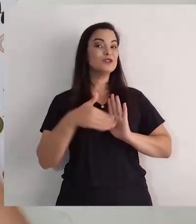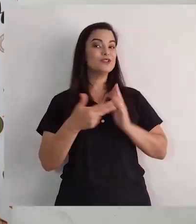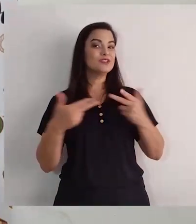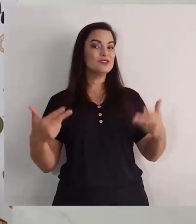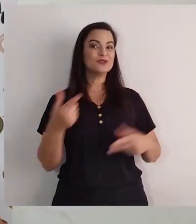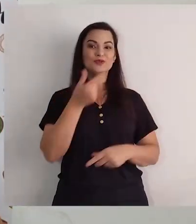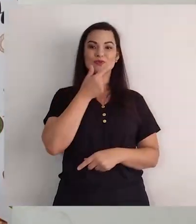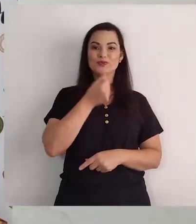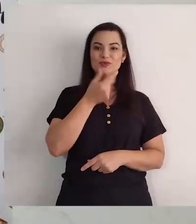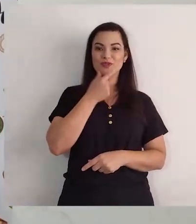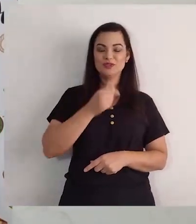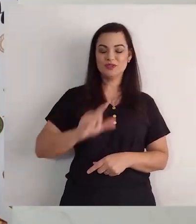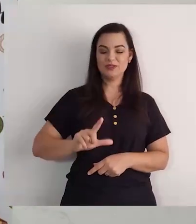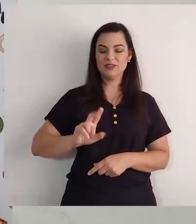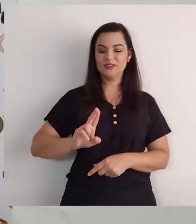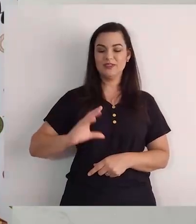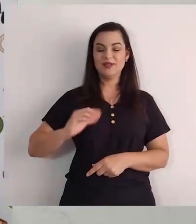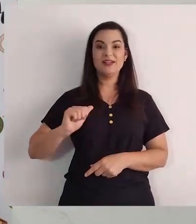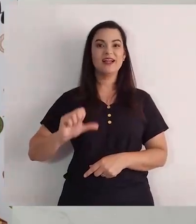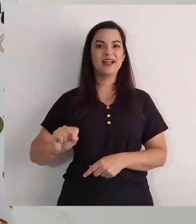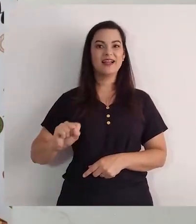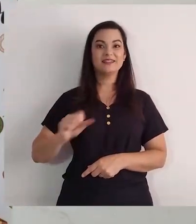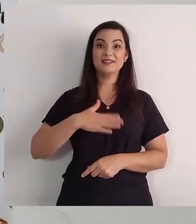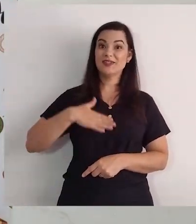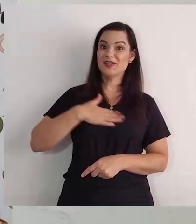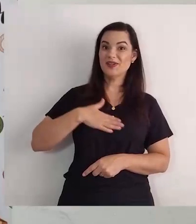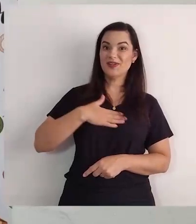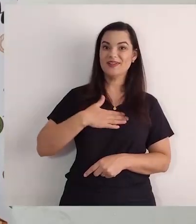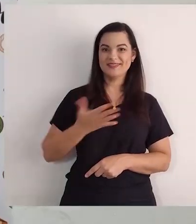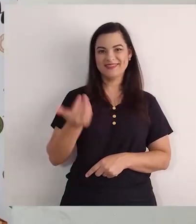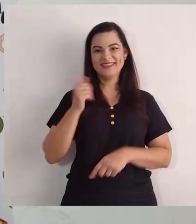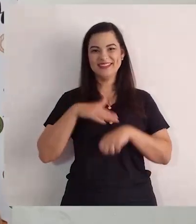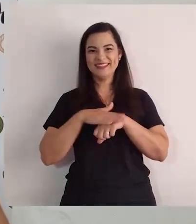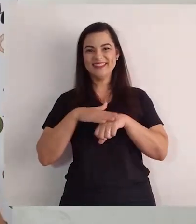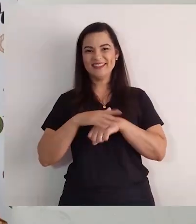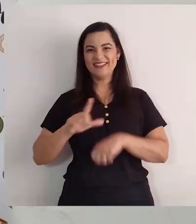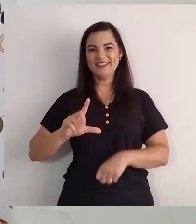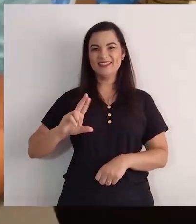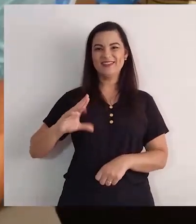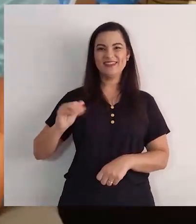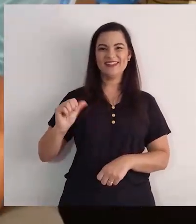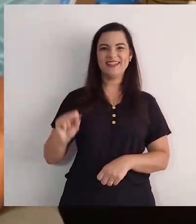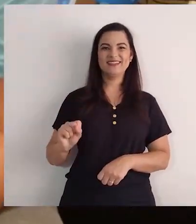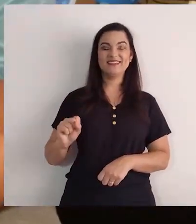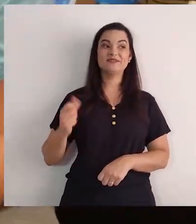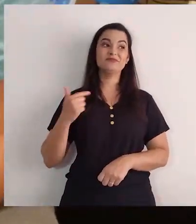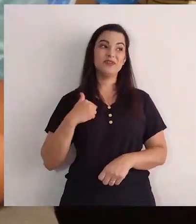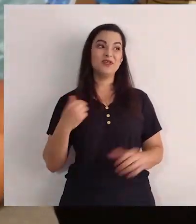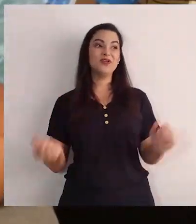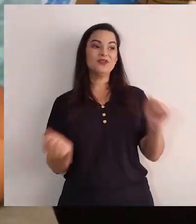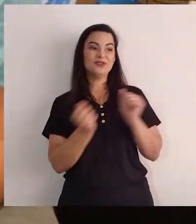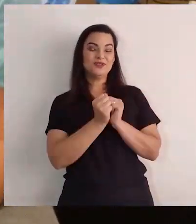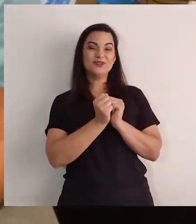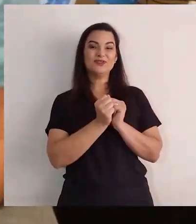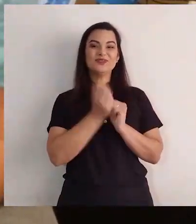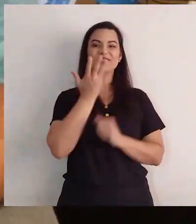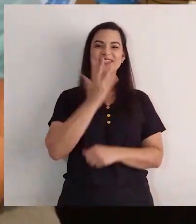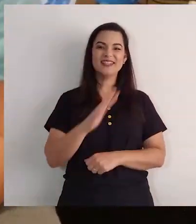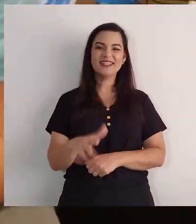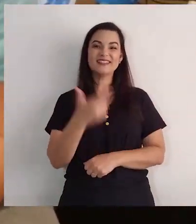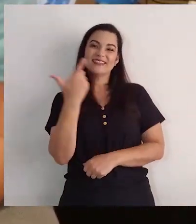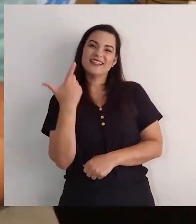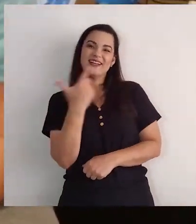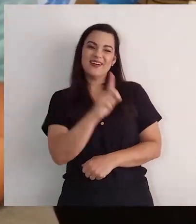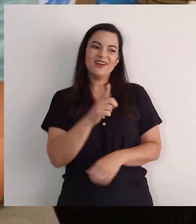aquilo que o Lucas gostou. Lucas, vamos conversar? Eu estou aqui com mais uma criança